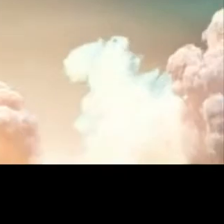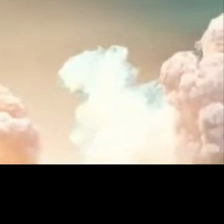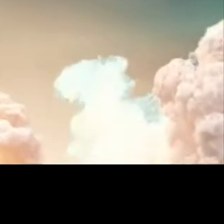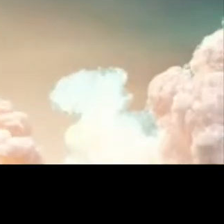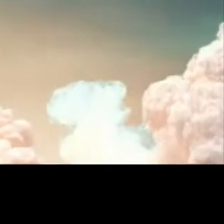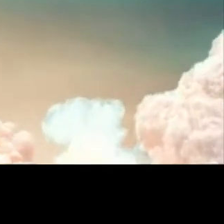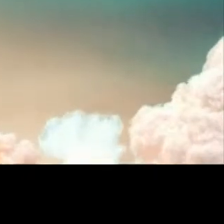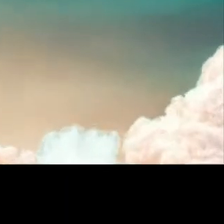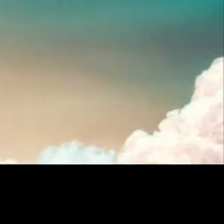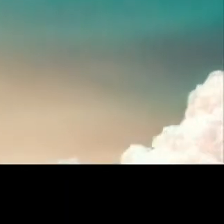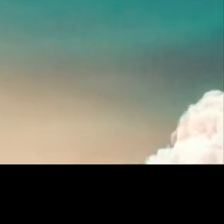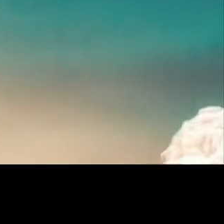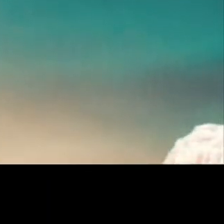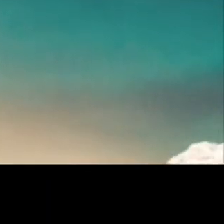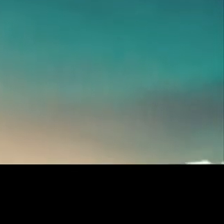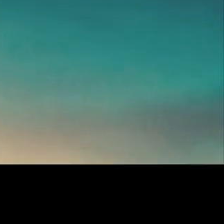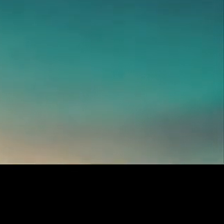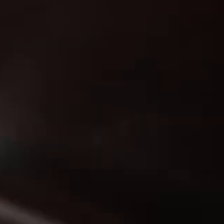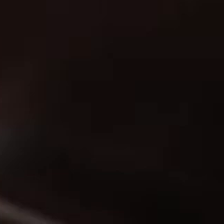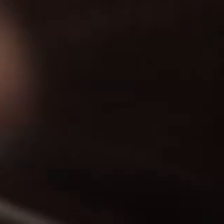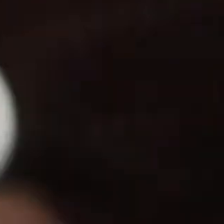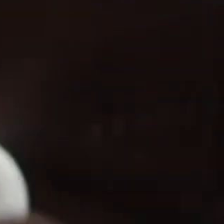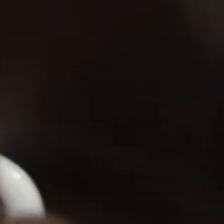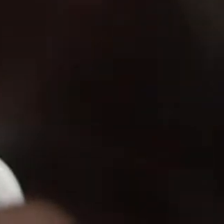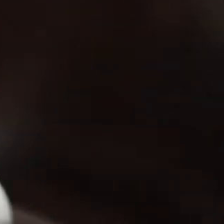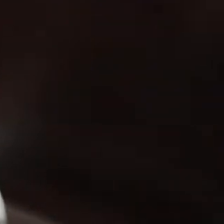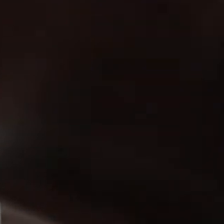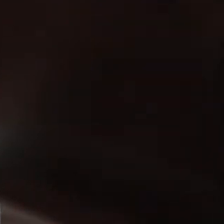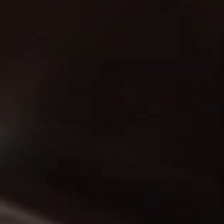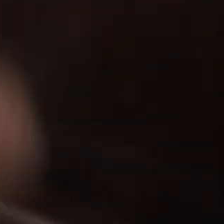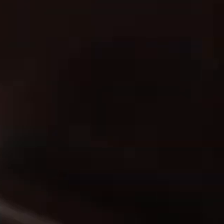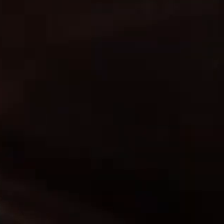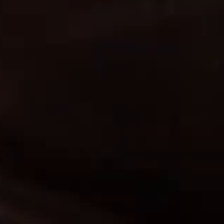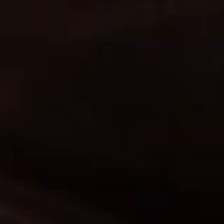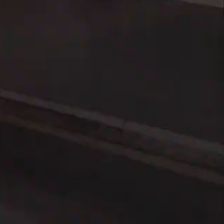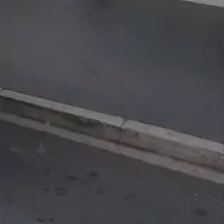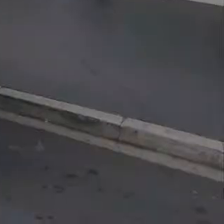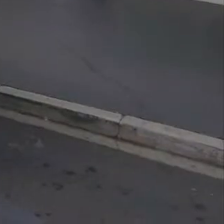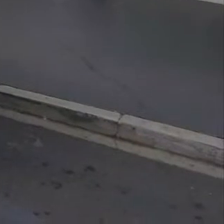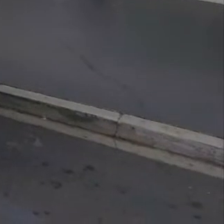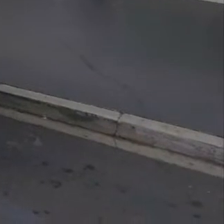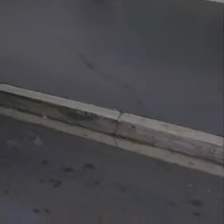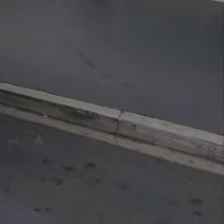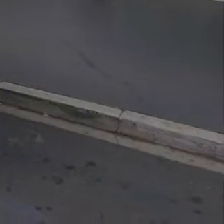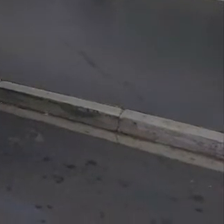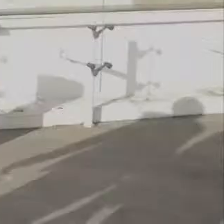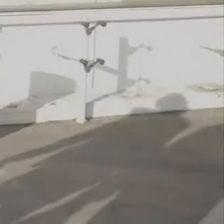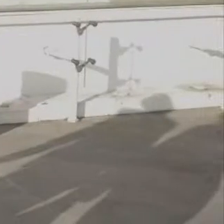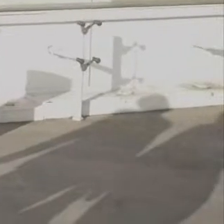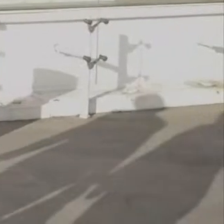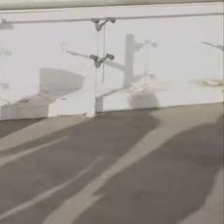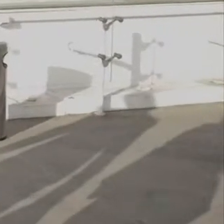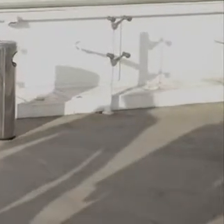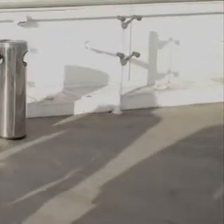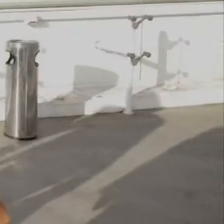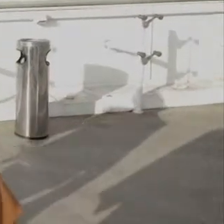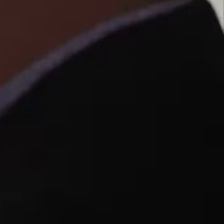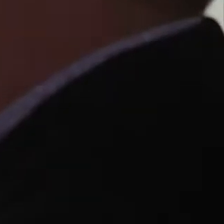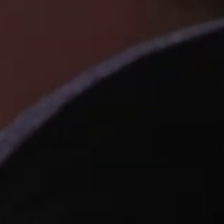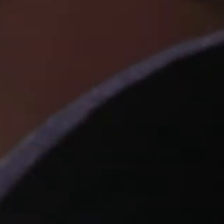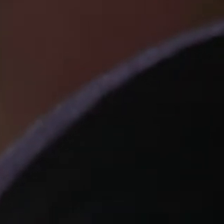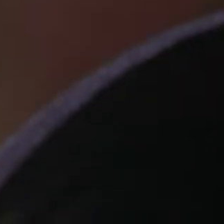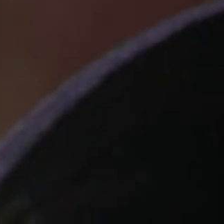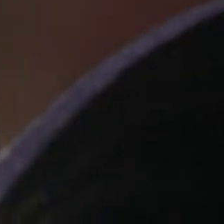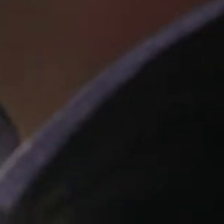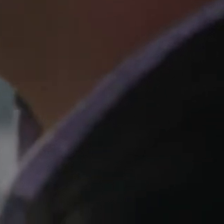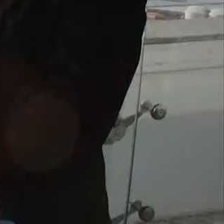Ultrafarma.com, a maior farmácia online do Brasil. Terça. Estou aqui para nós falarmos sobre o orgulho.